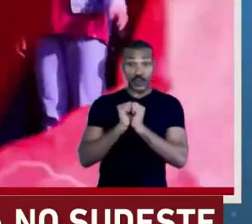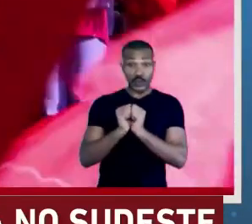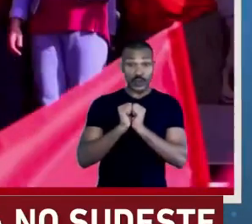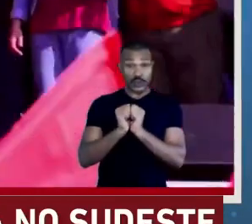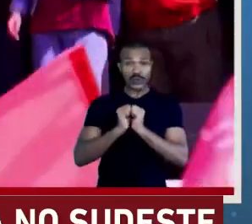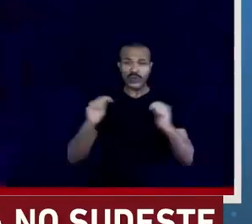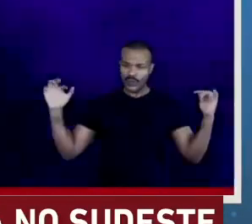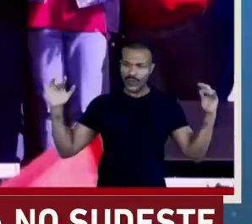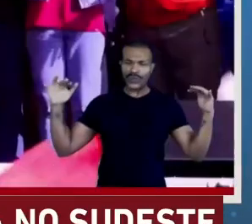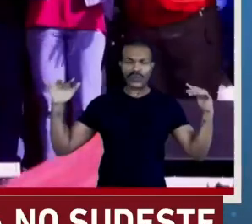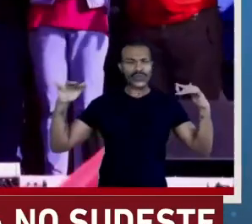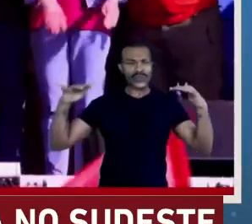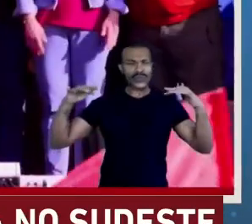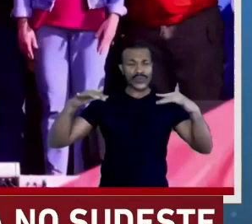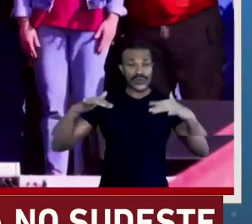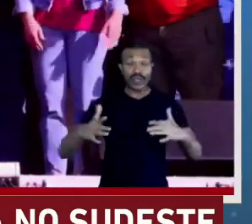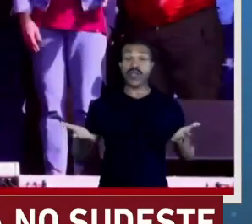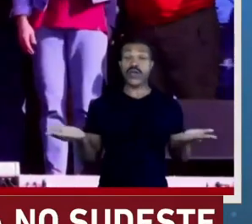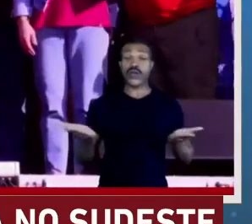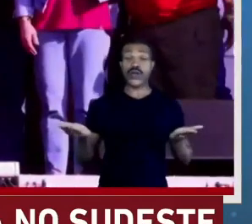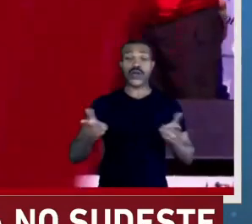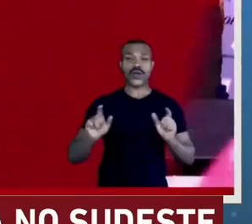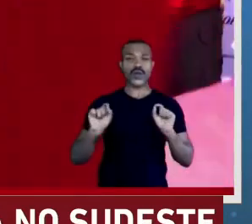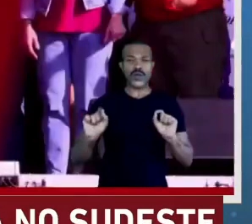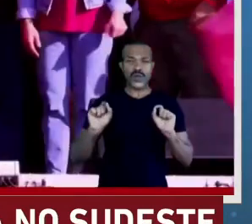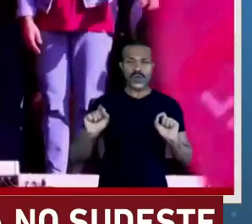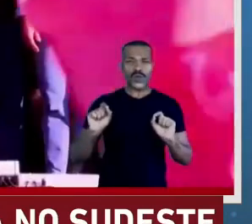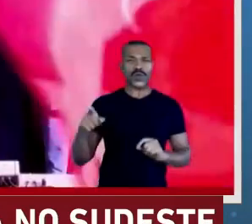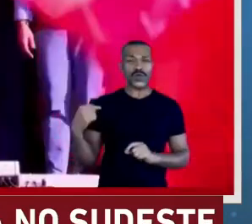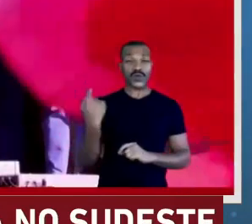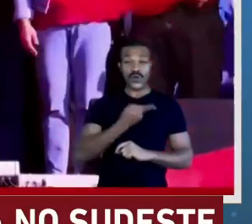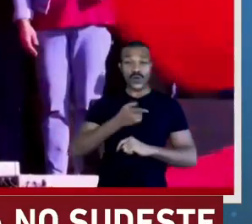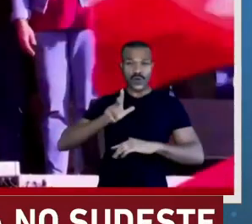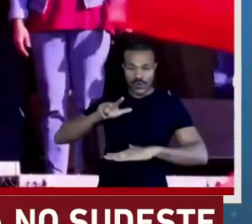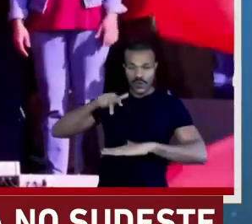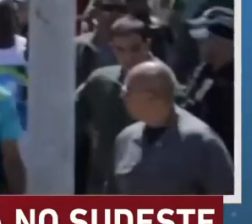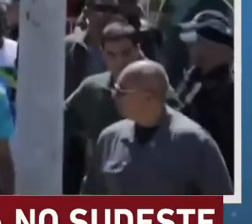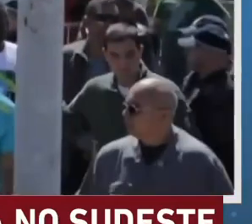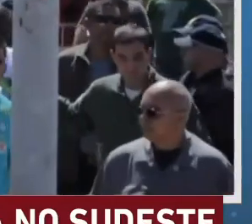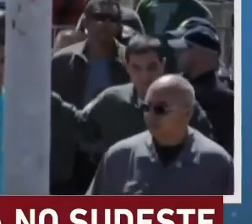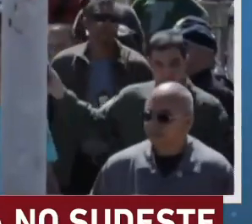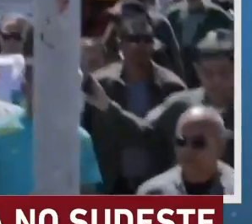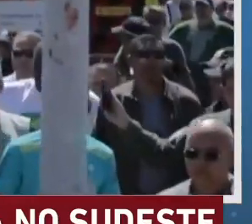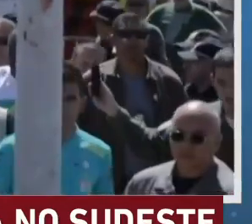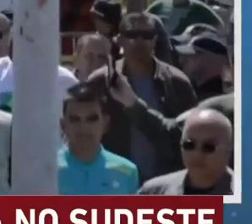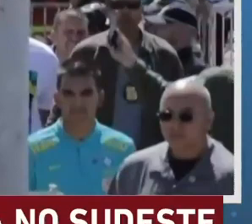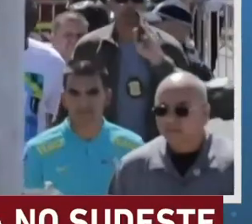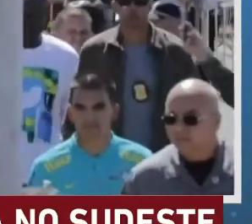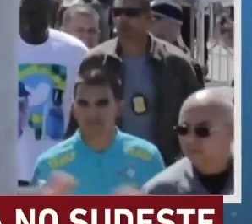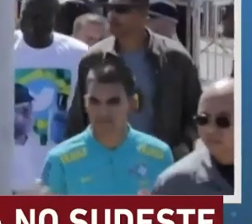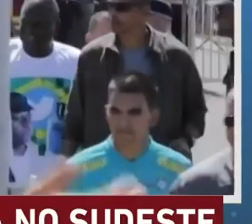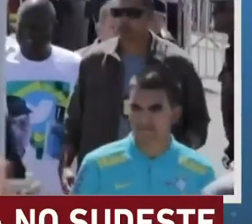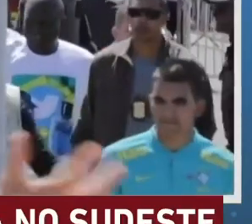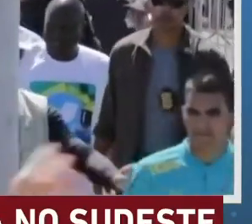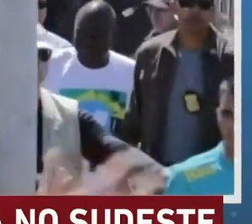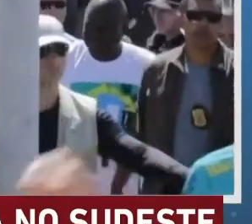programas de TV e debates pode ser considerada estratégia? Você acha que é o receio da possibilidade de